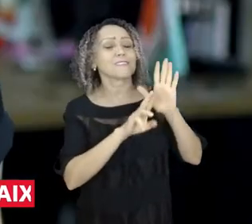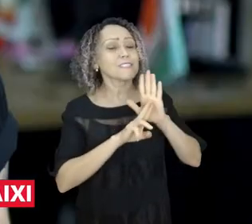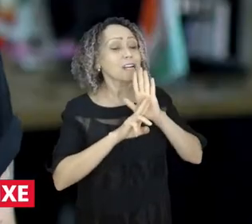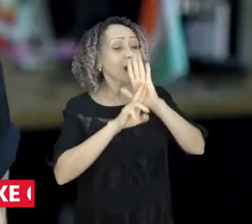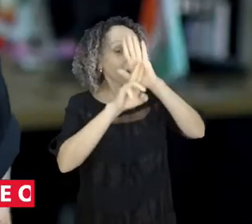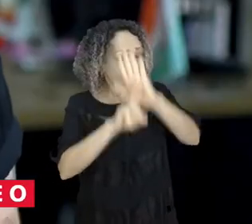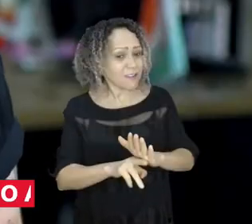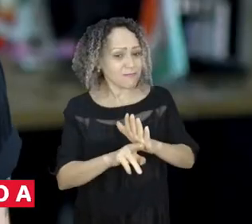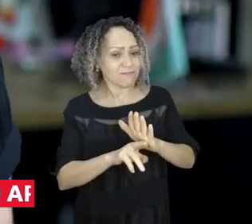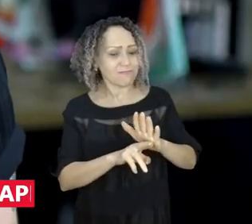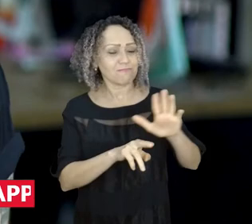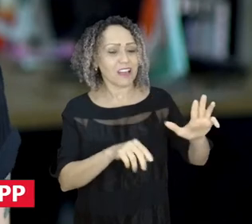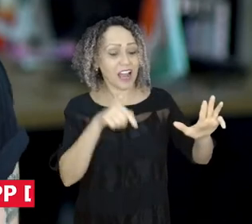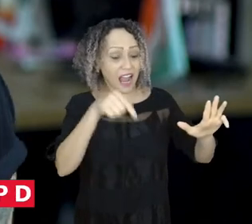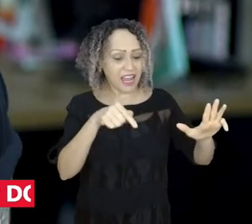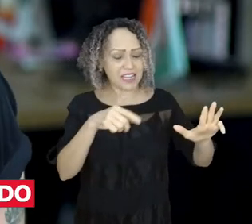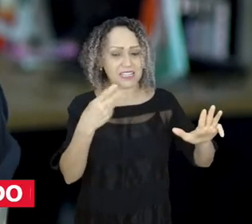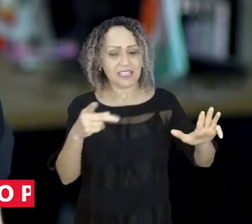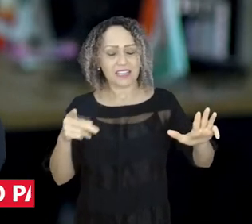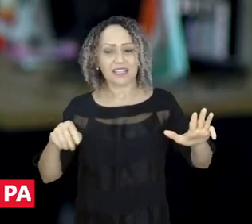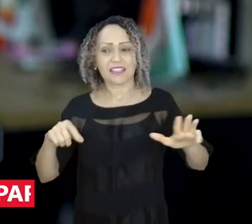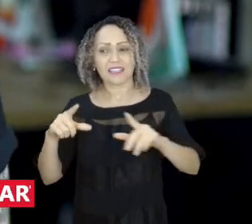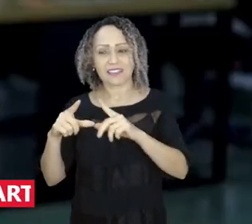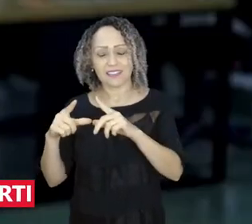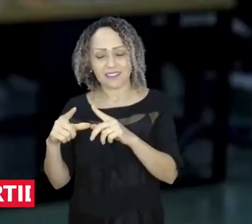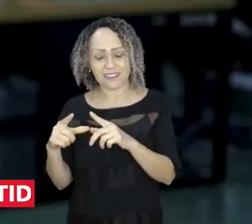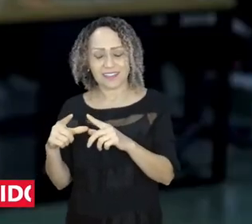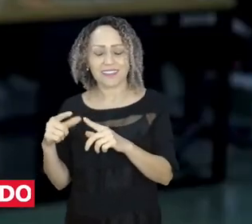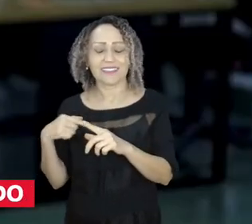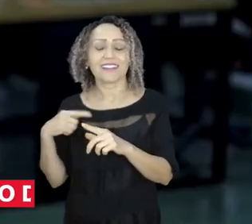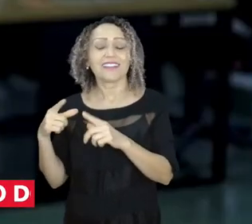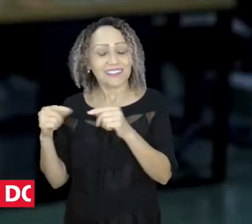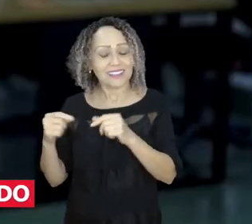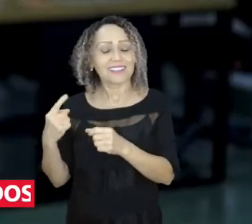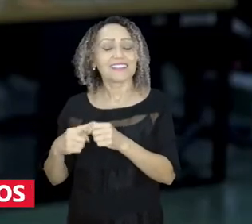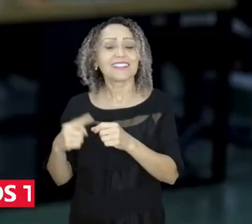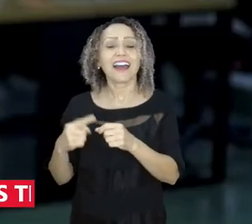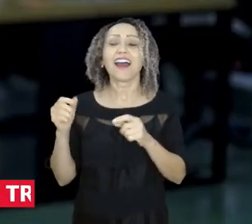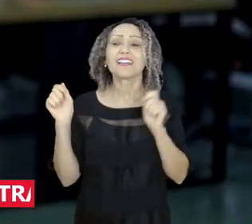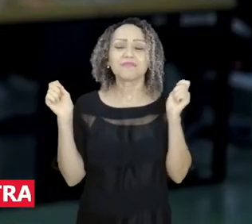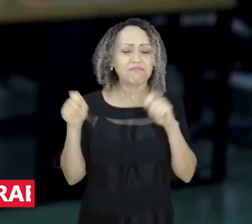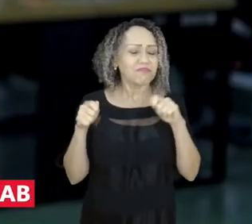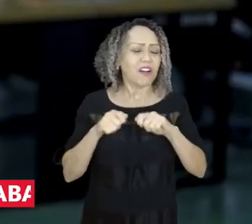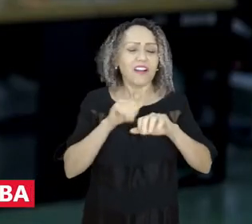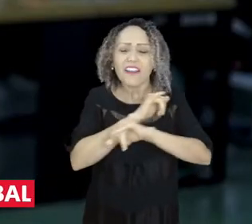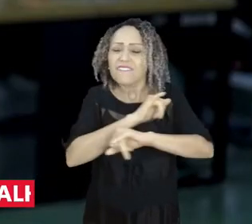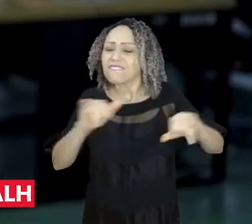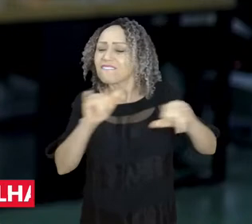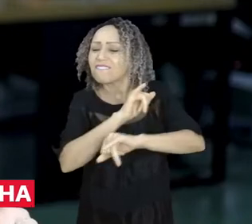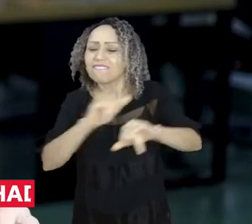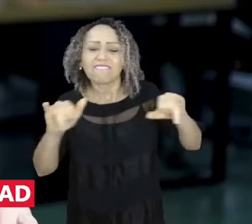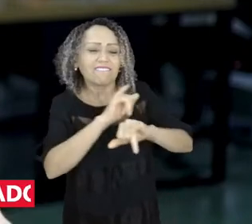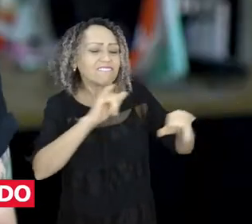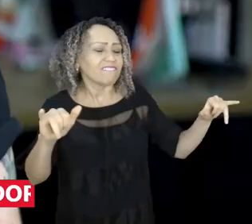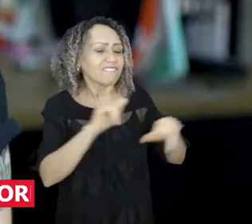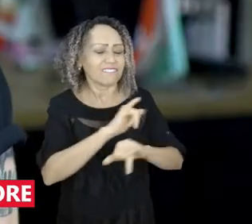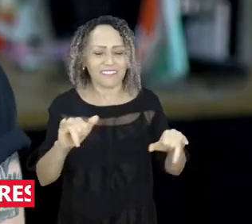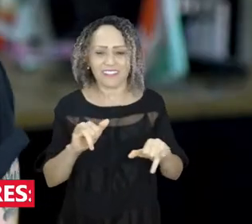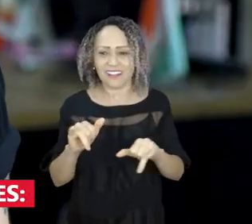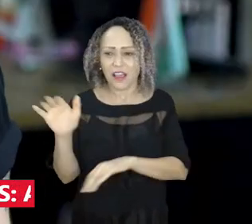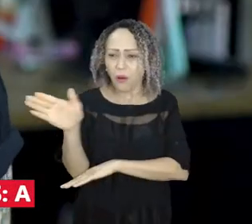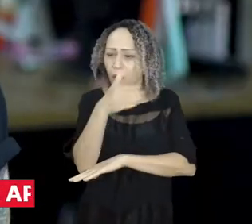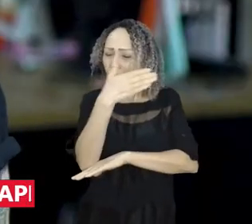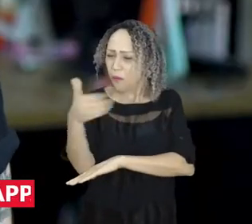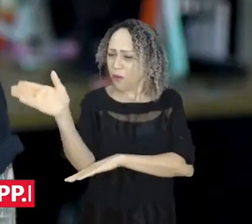cidade, hein? E olha que esse nosso presidente não fica parado. Vale imprimir cartaz, customizar camiseta, criar a sua própria bandeira. Use